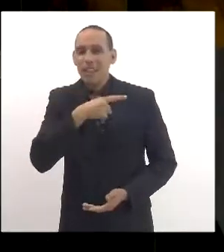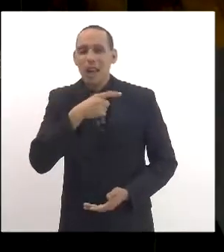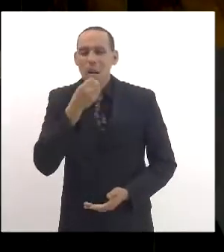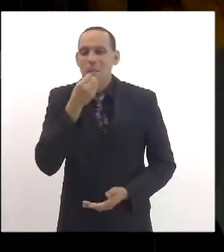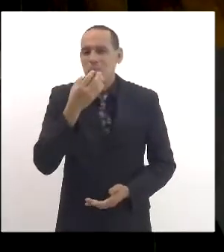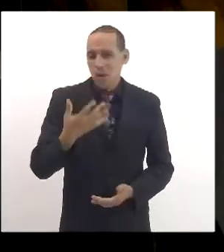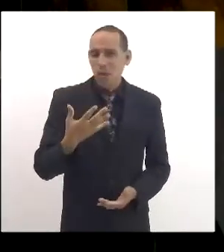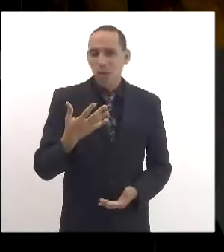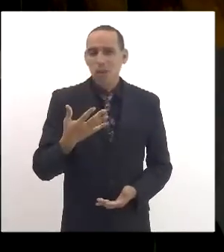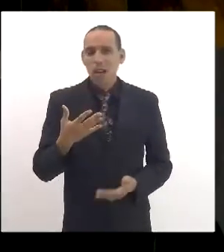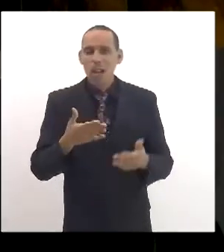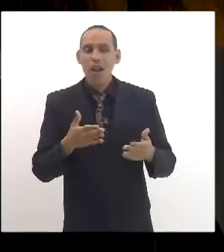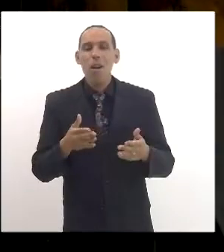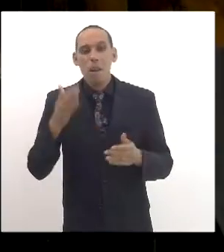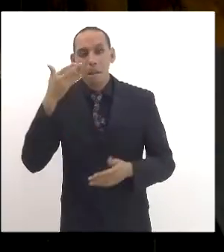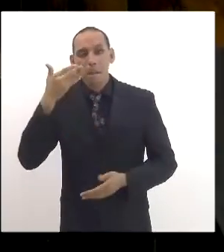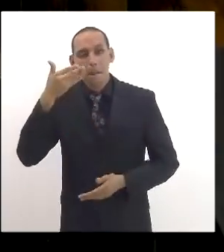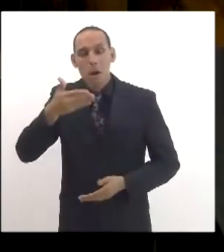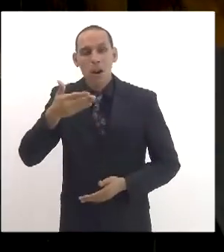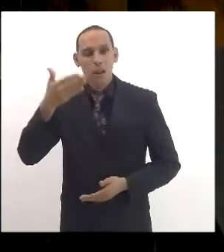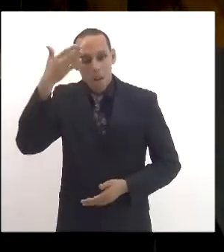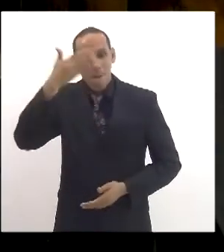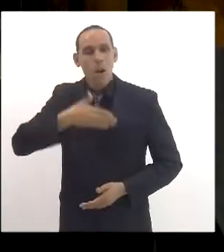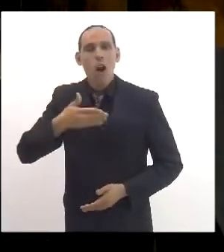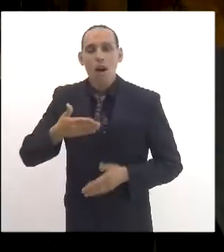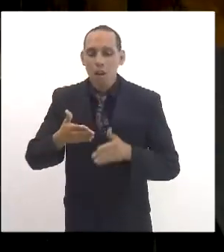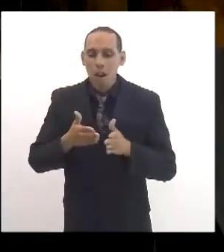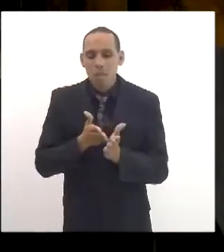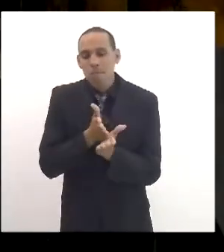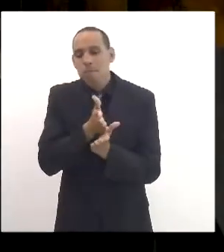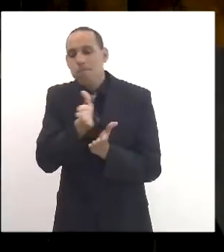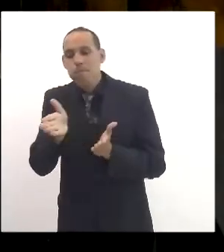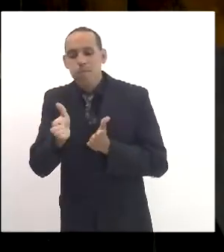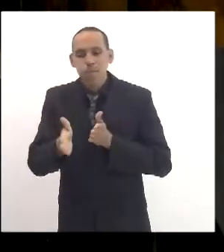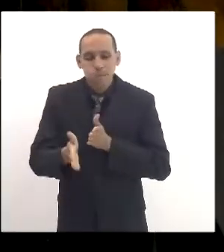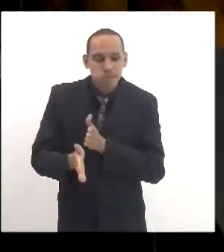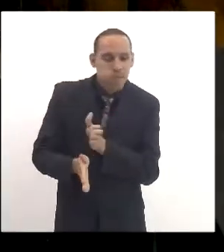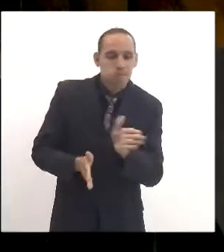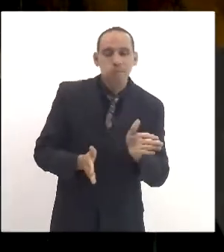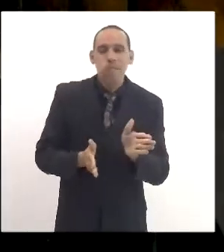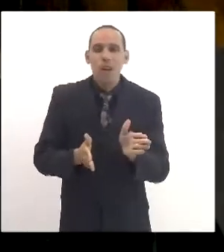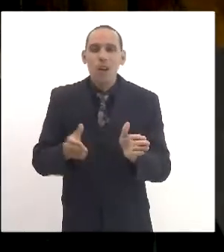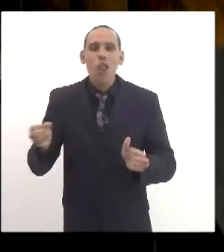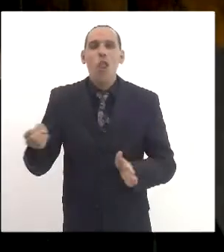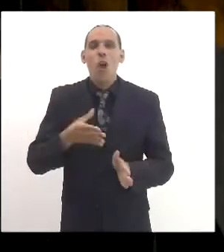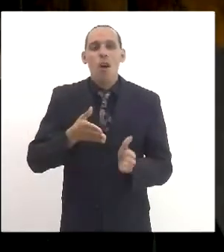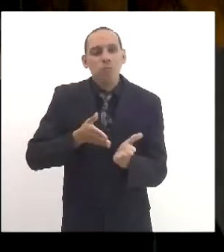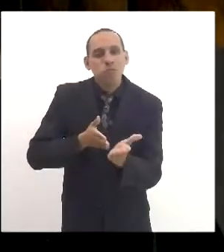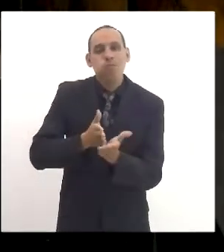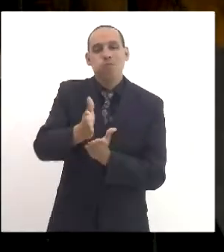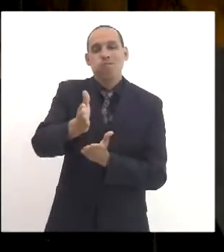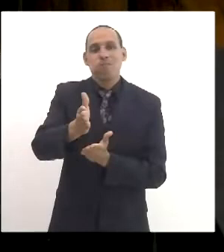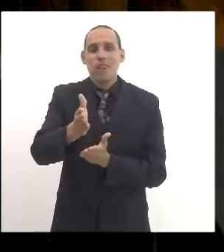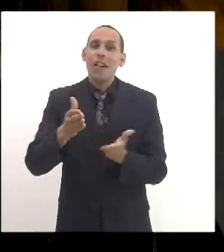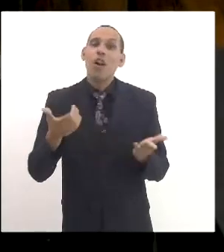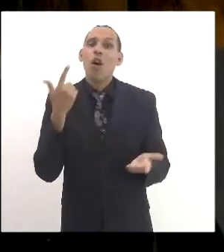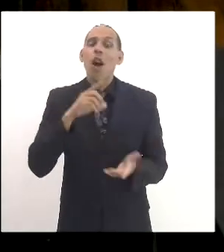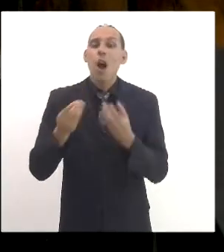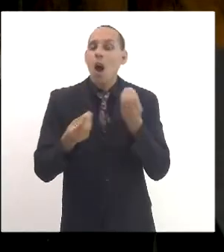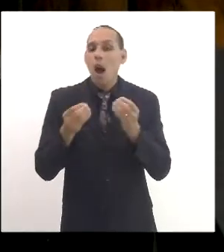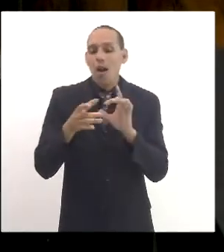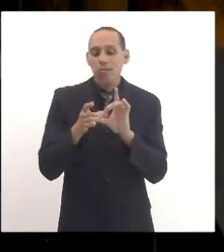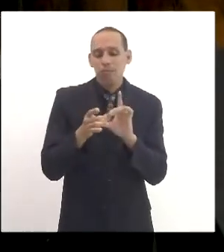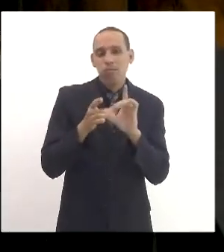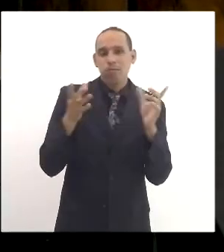mudança geracional, num movimento dinâmico e de aprendizagem contínua, que só se consegue garantir democratizando